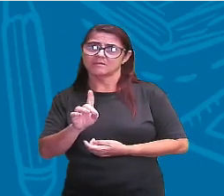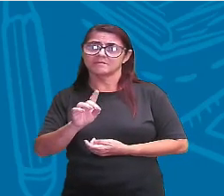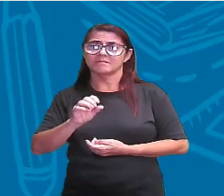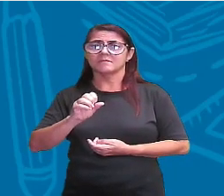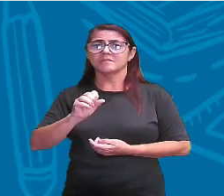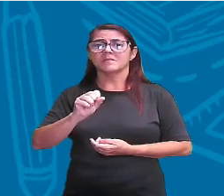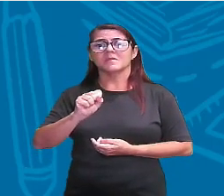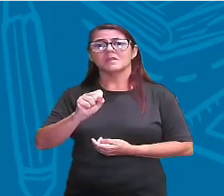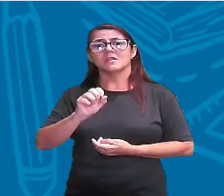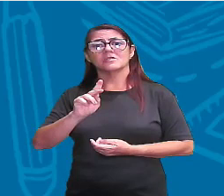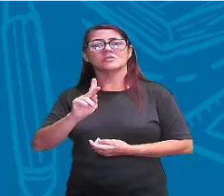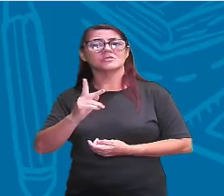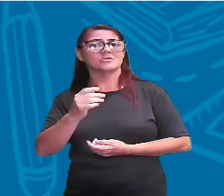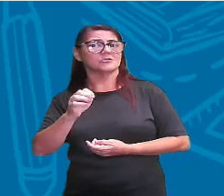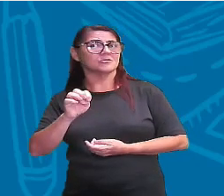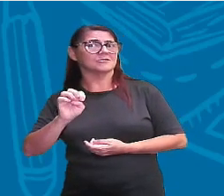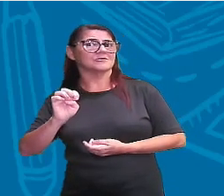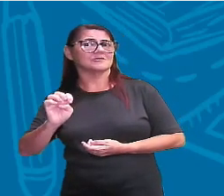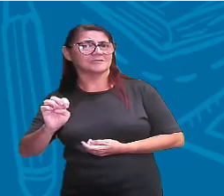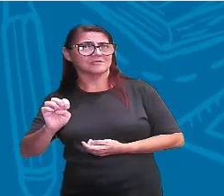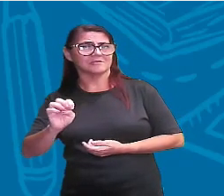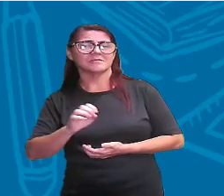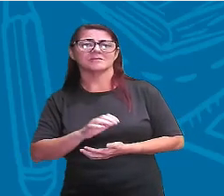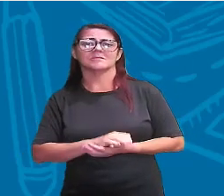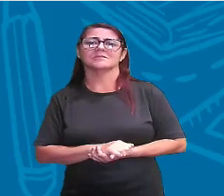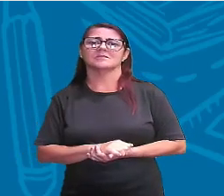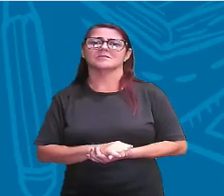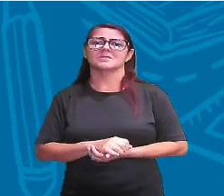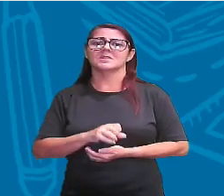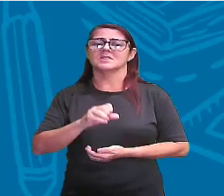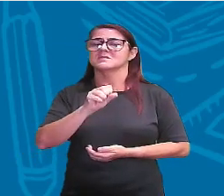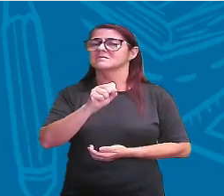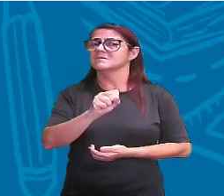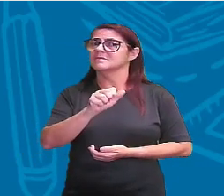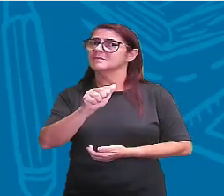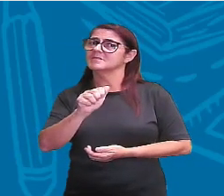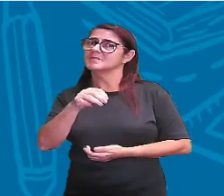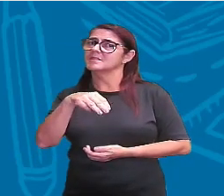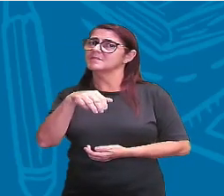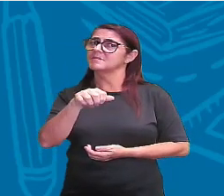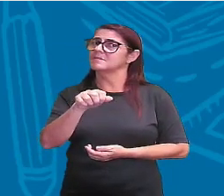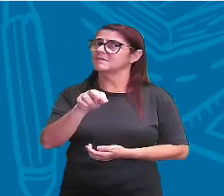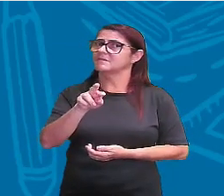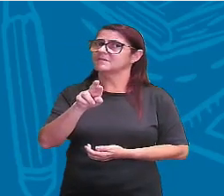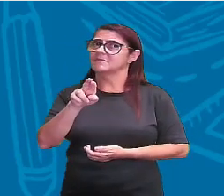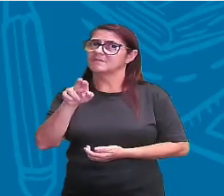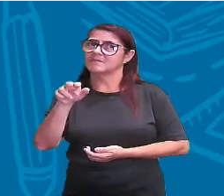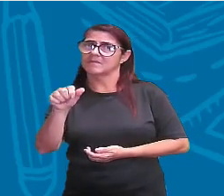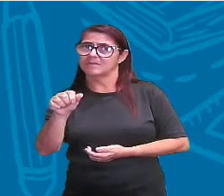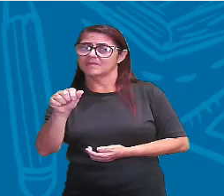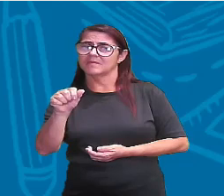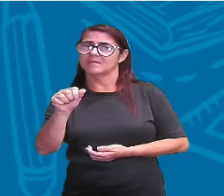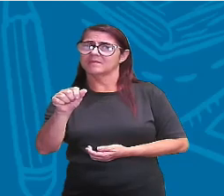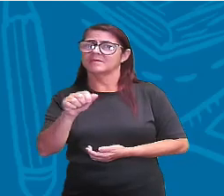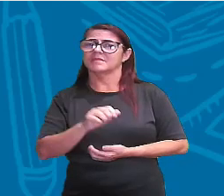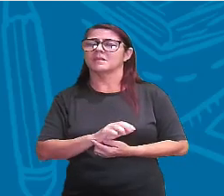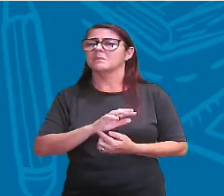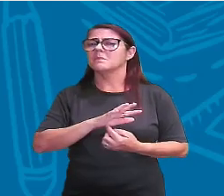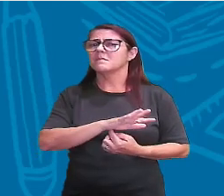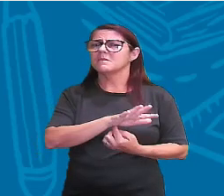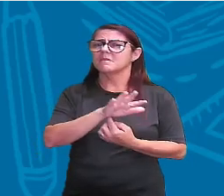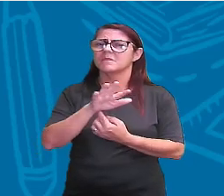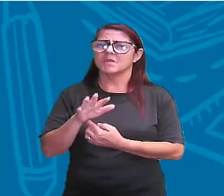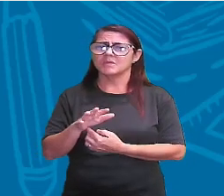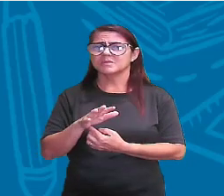she, certo? Já Samara, pessoa aí que representa o pronome she, ela, fazendo